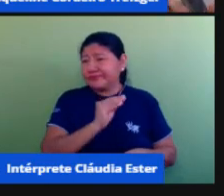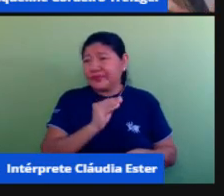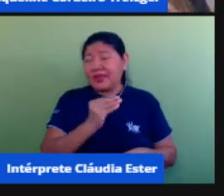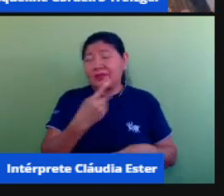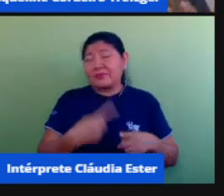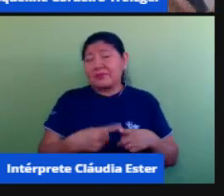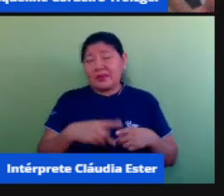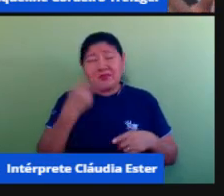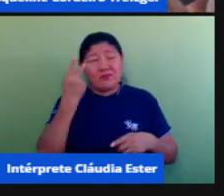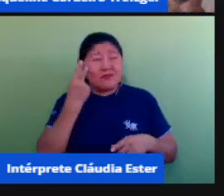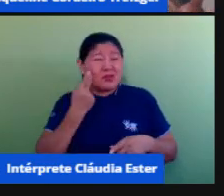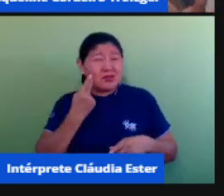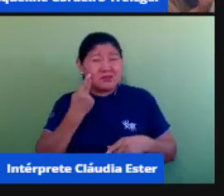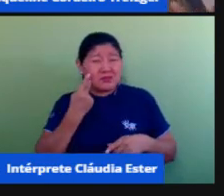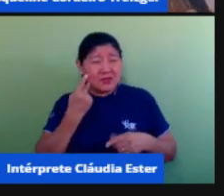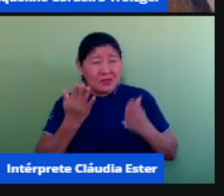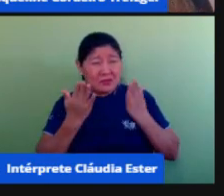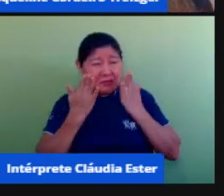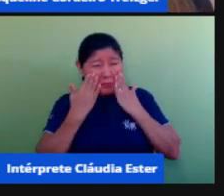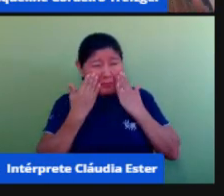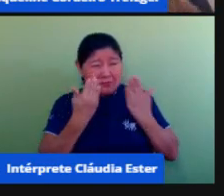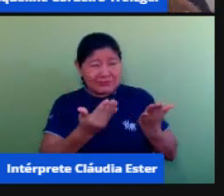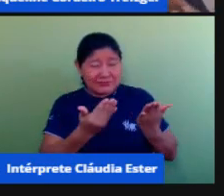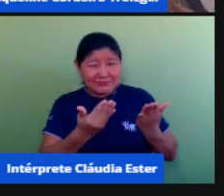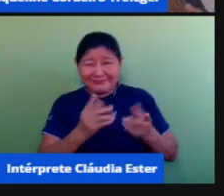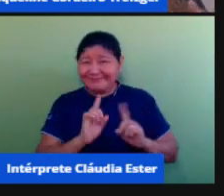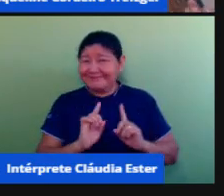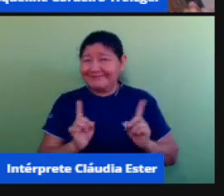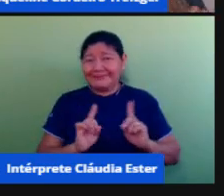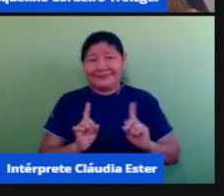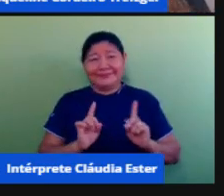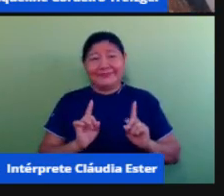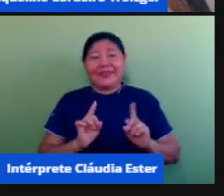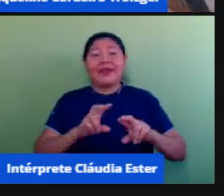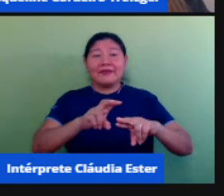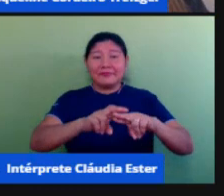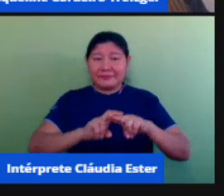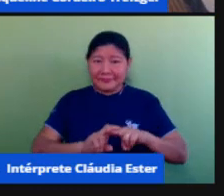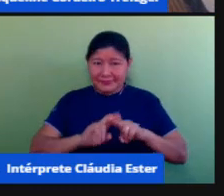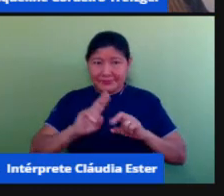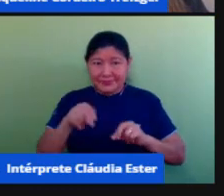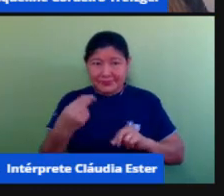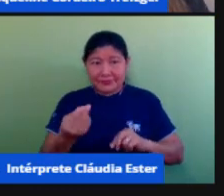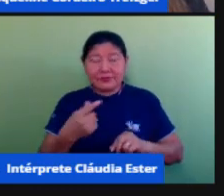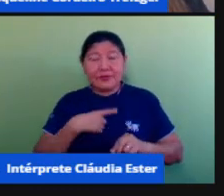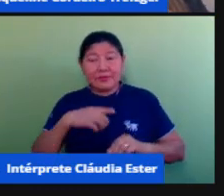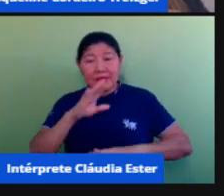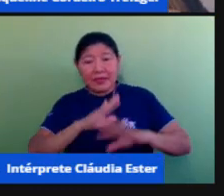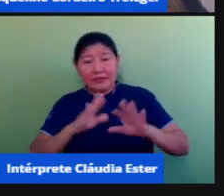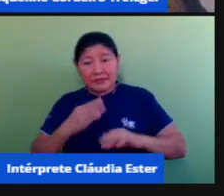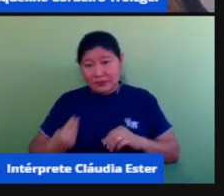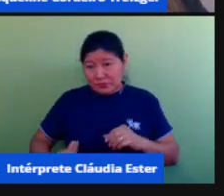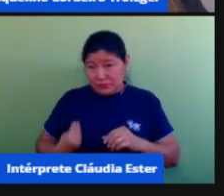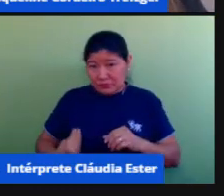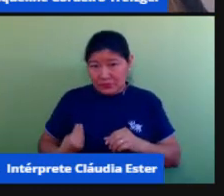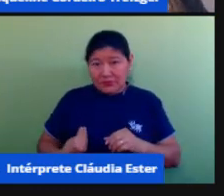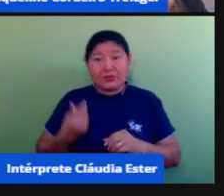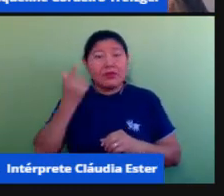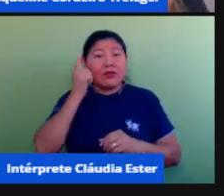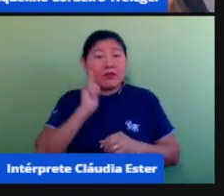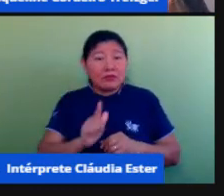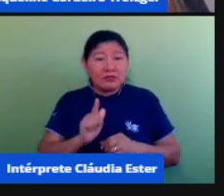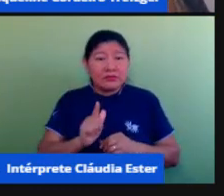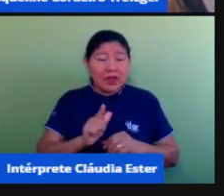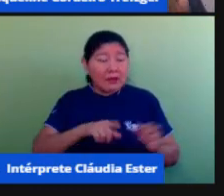vergonha, não quer se expor. Então, sempre direcionando o aluno que, tendo dúvida, ele pode tirar com o professor no privado, né? Tem